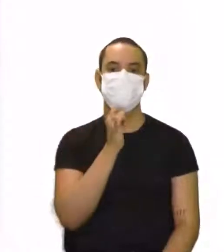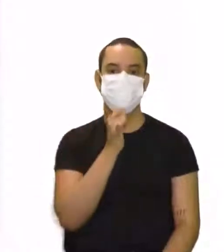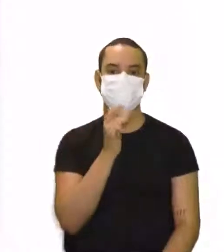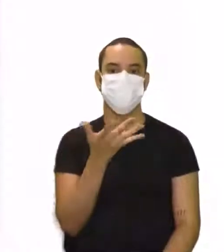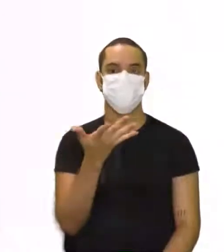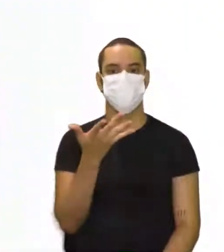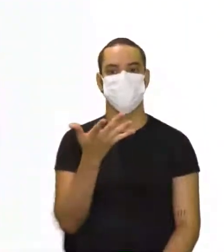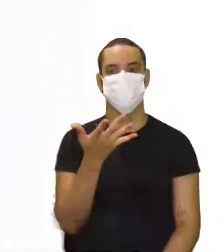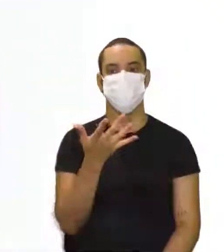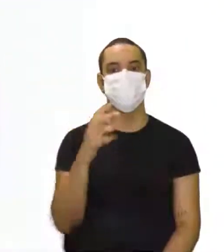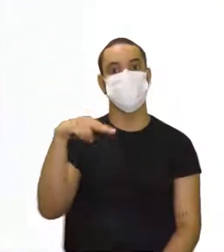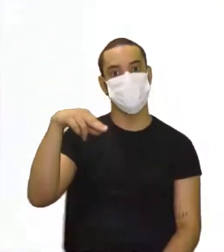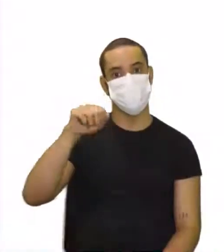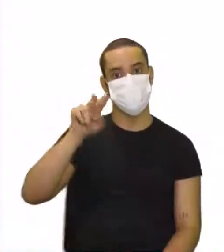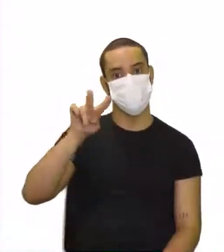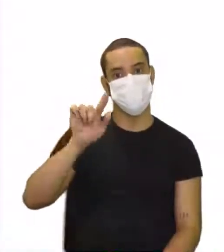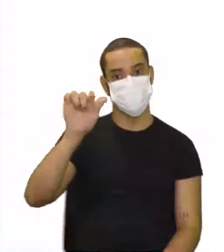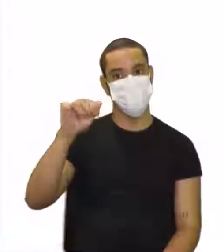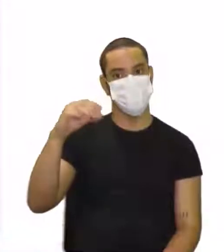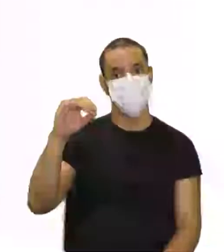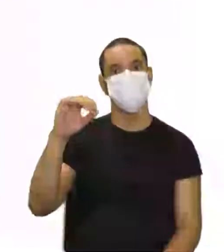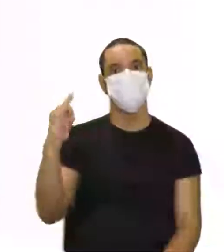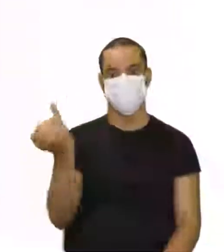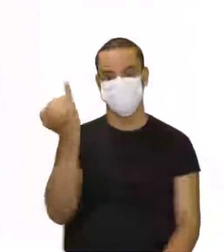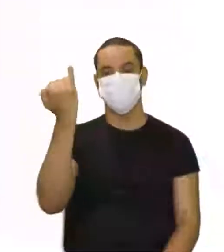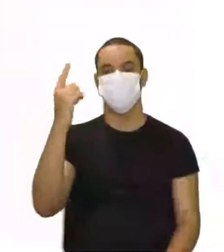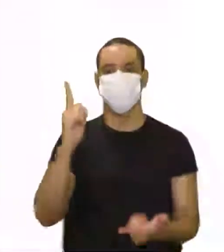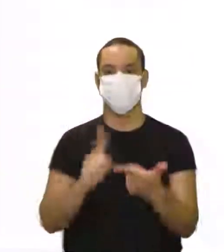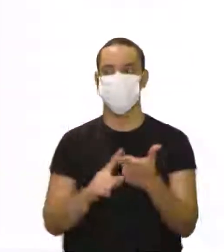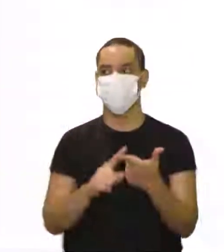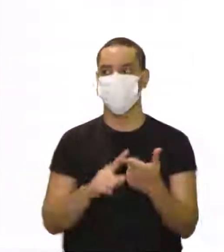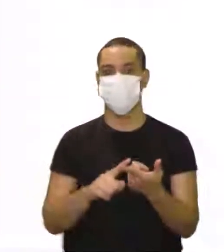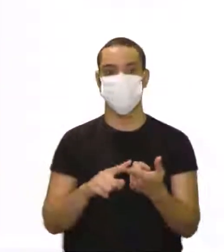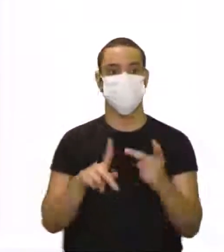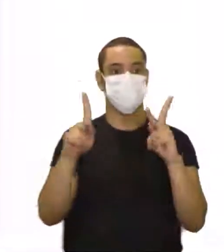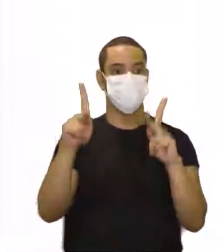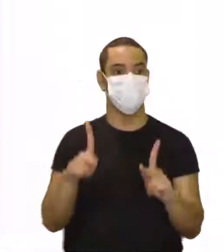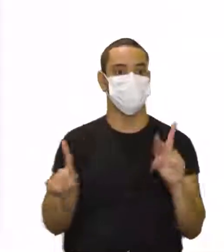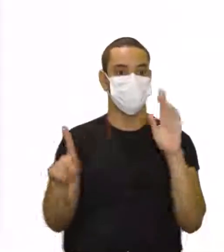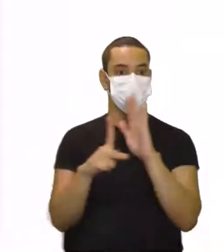navegação, importantíssimo, posicionamento geodésico,